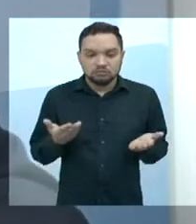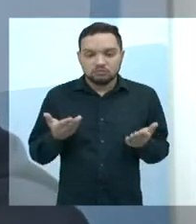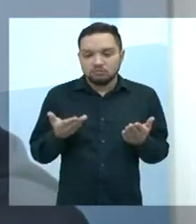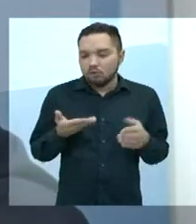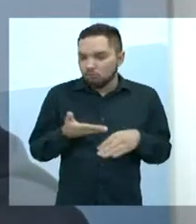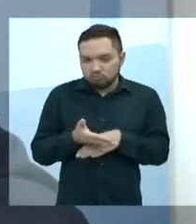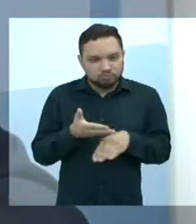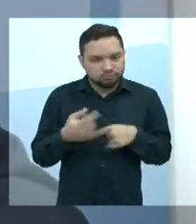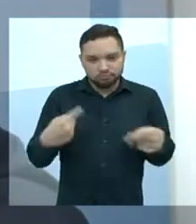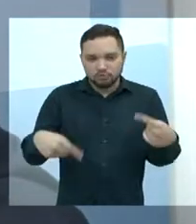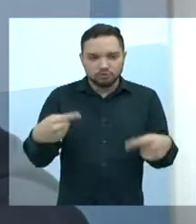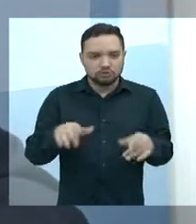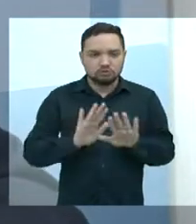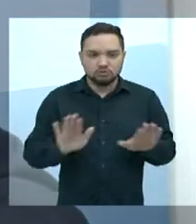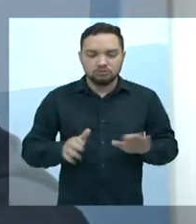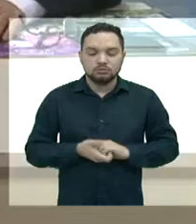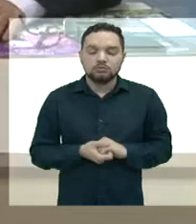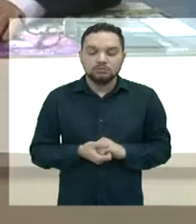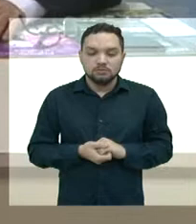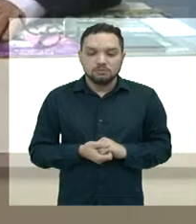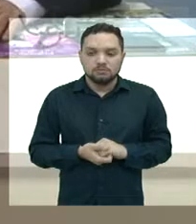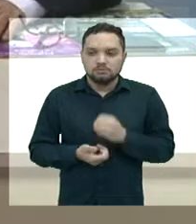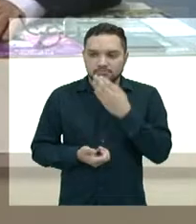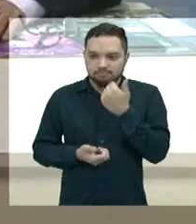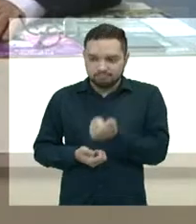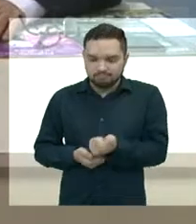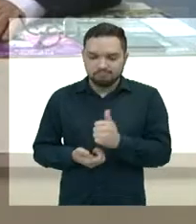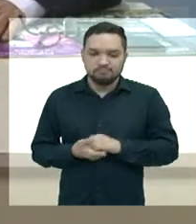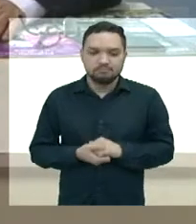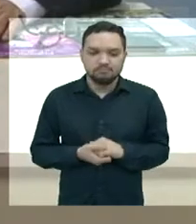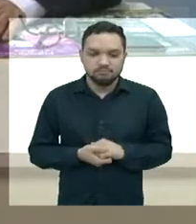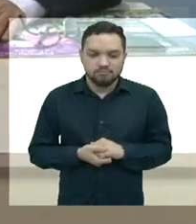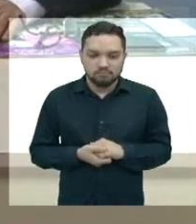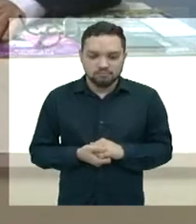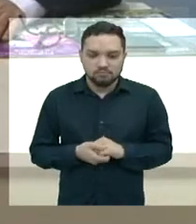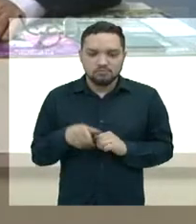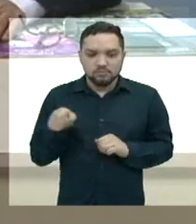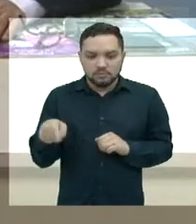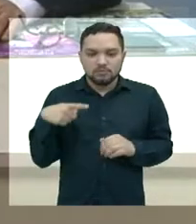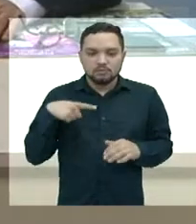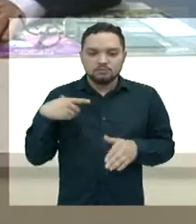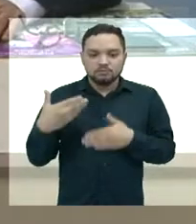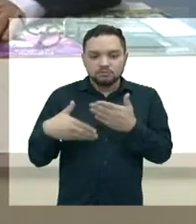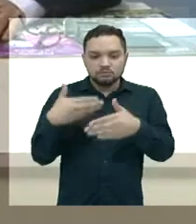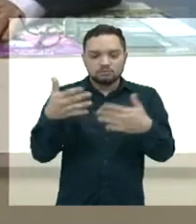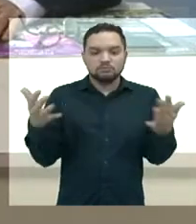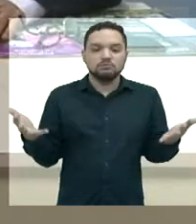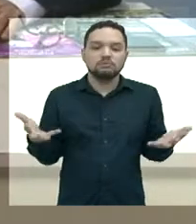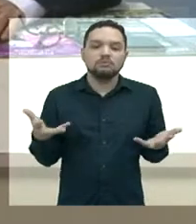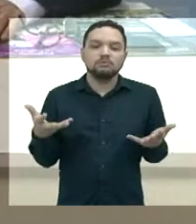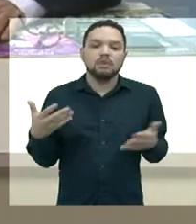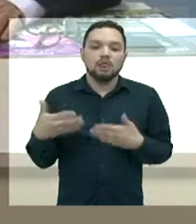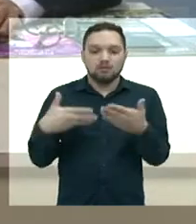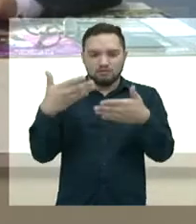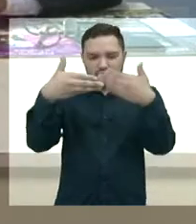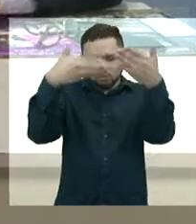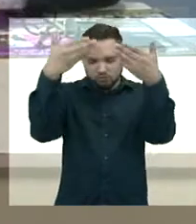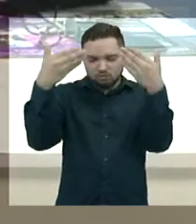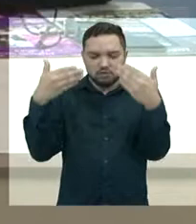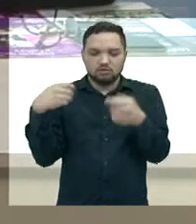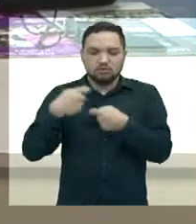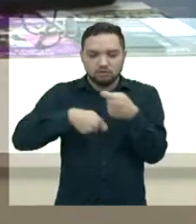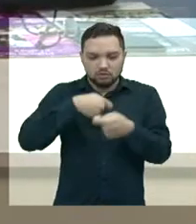política. Muito bem, vereador Joaquim Rocha, nesse processo de desenvolvimento econômico e também